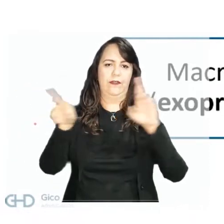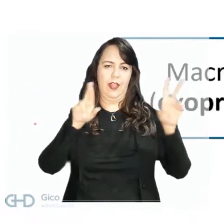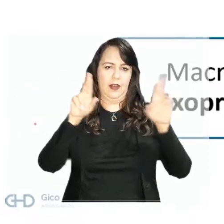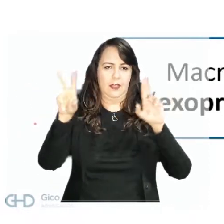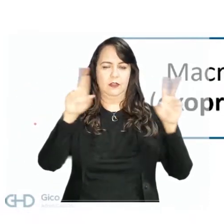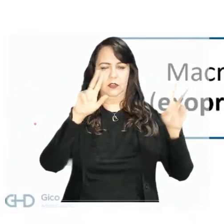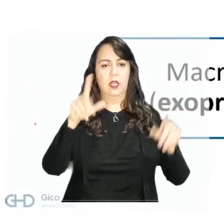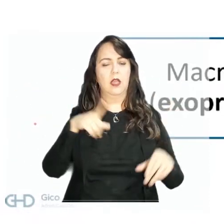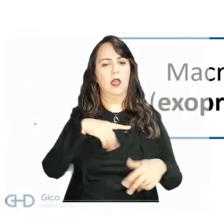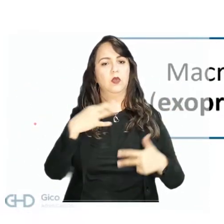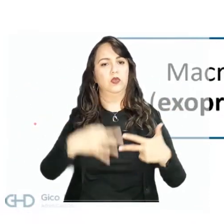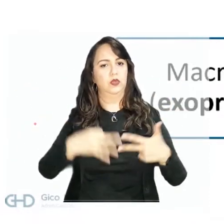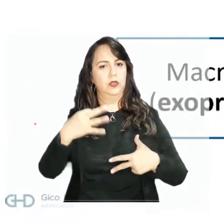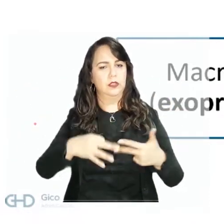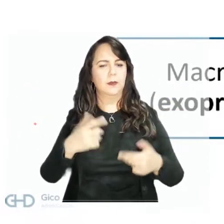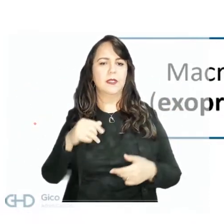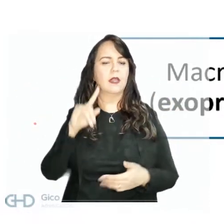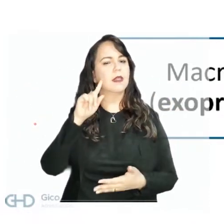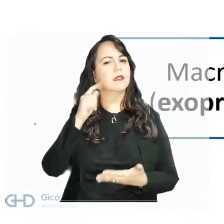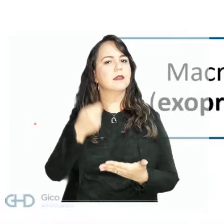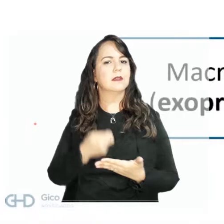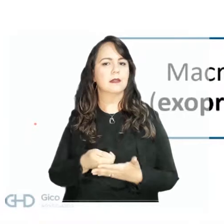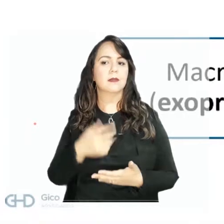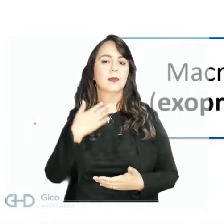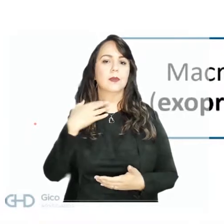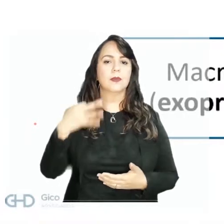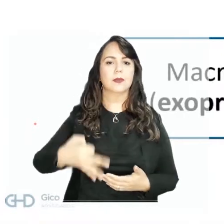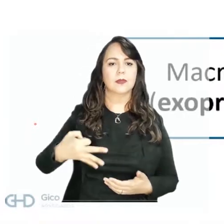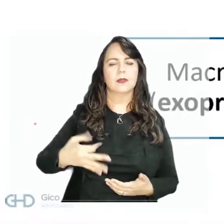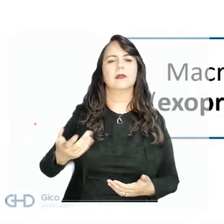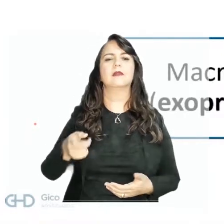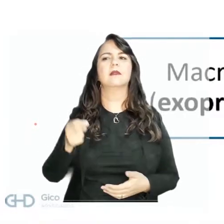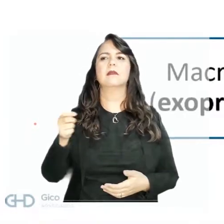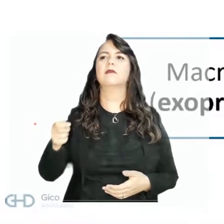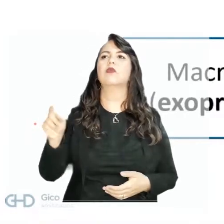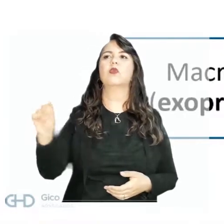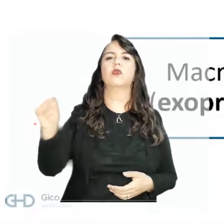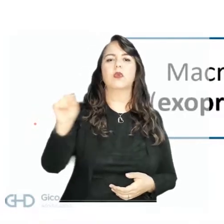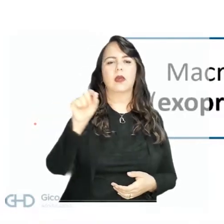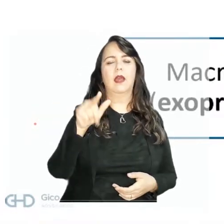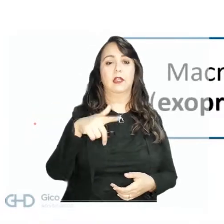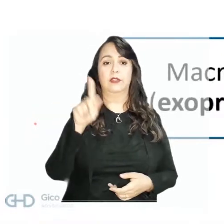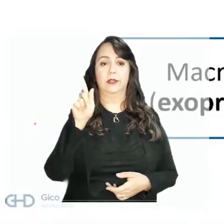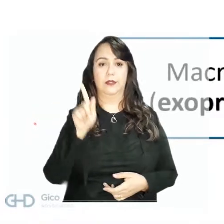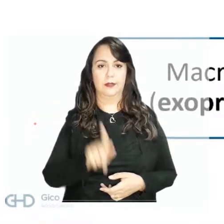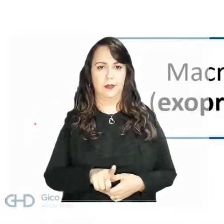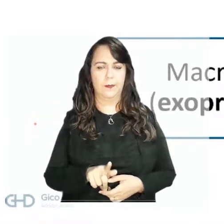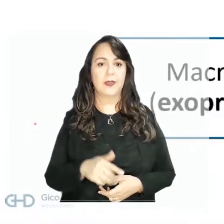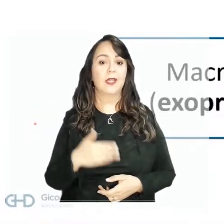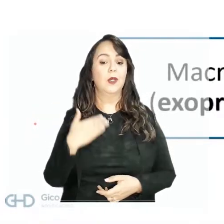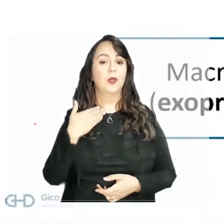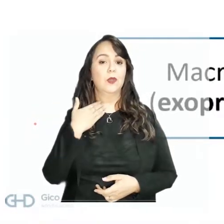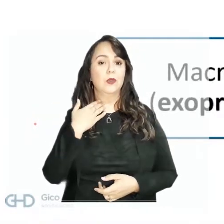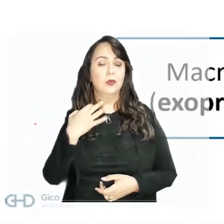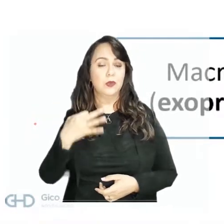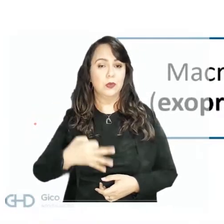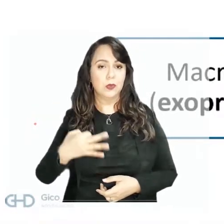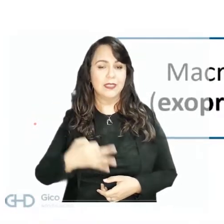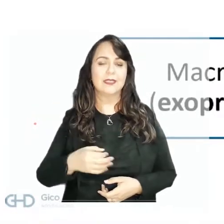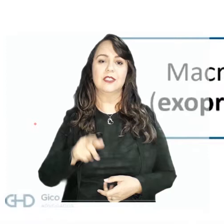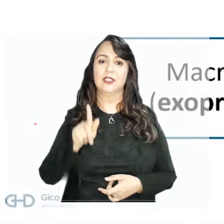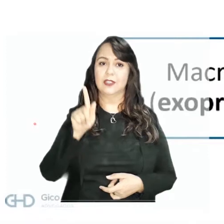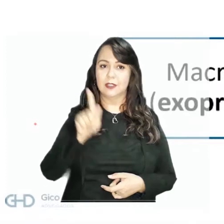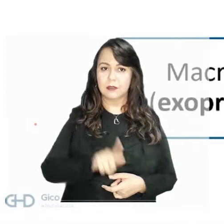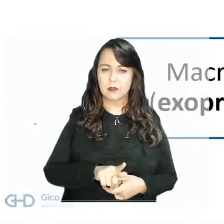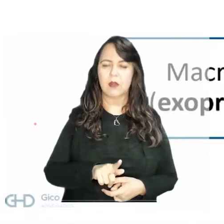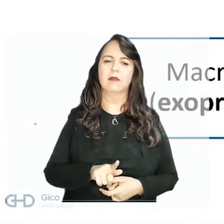pelo juiz gestor, aí no gestor na palavra mais própria possível, mas que não envolvem diretamente um processo.